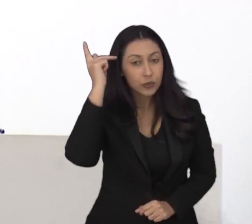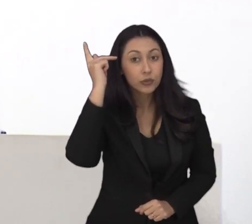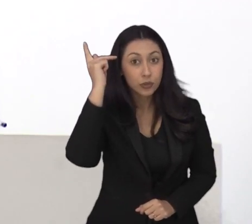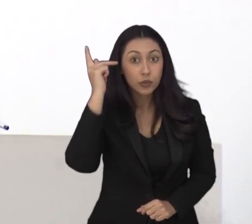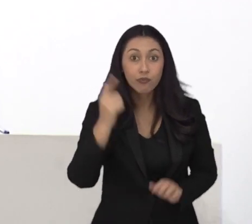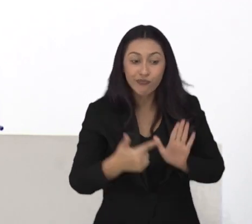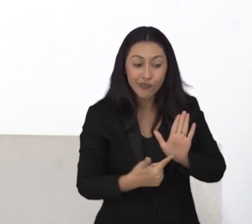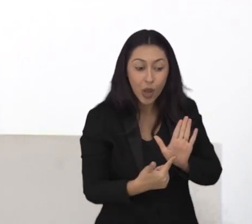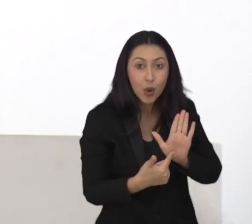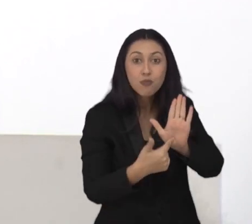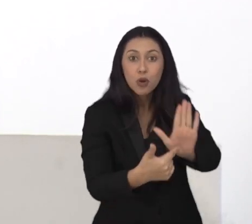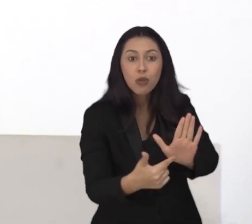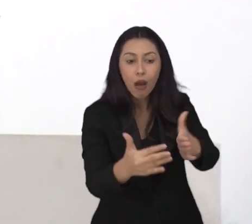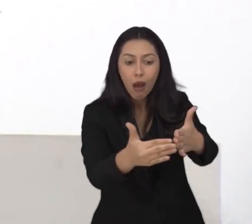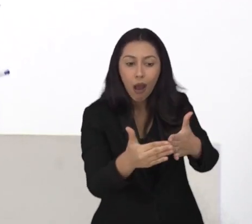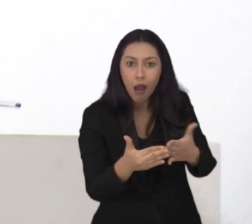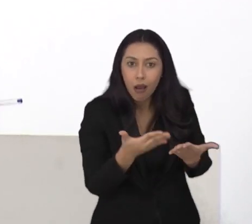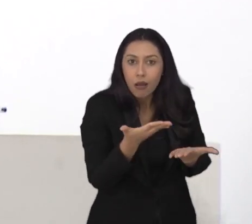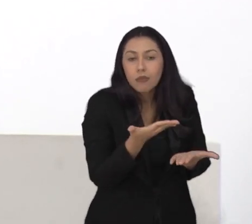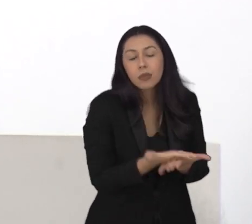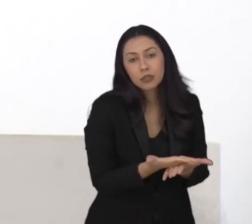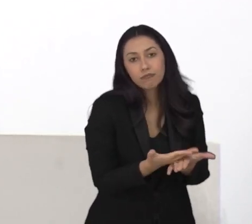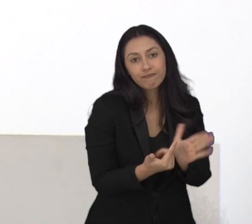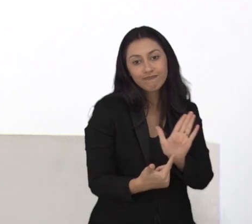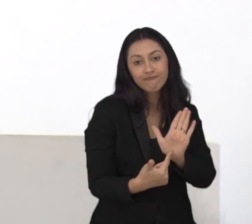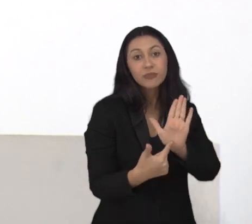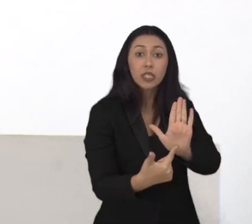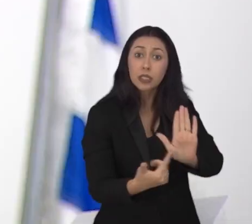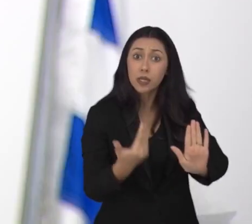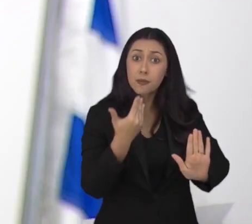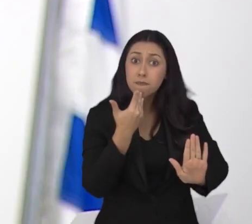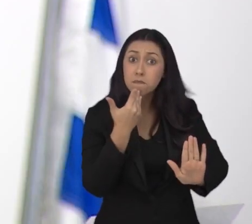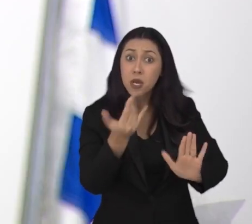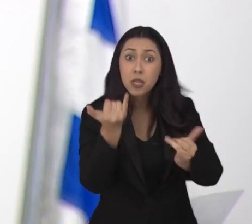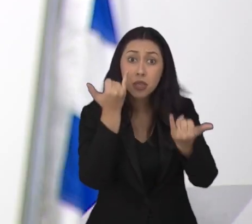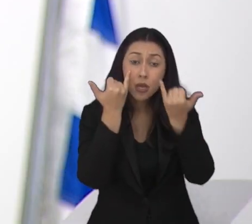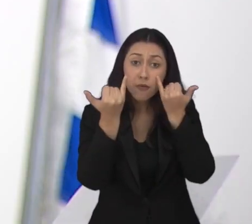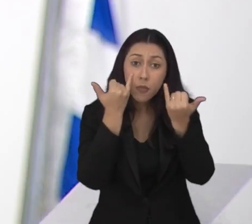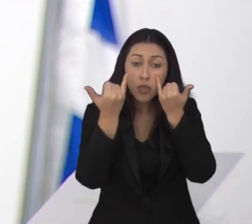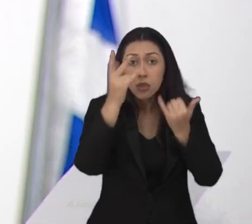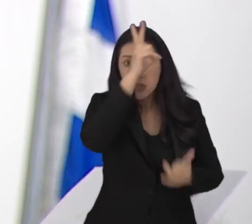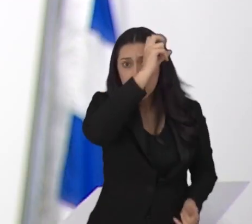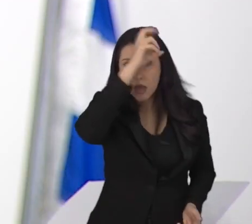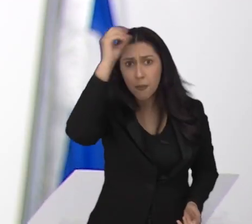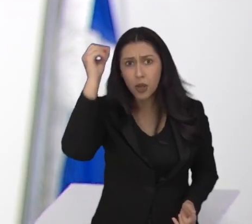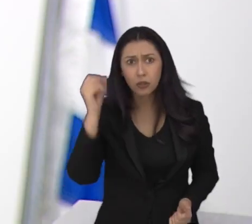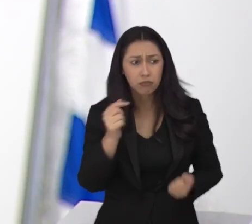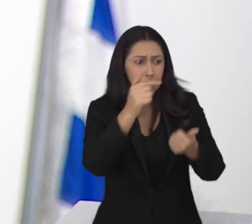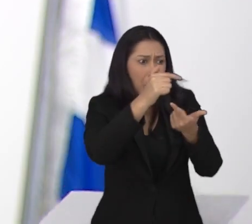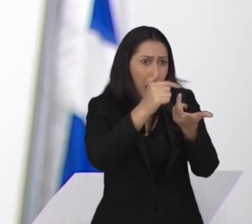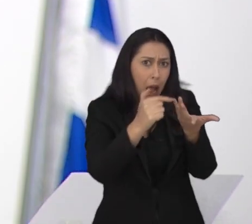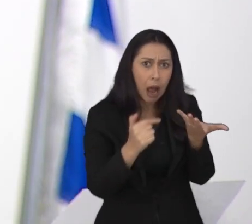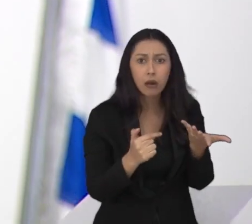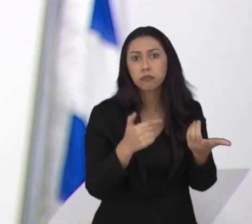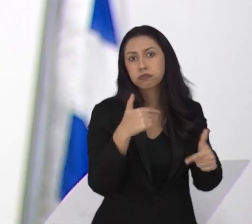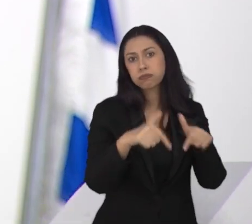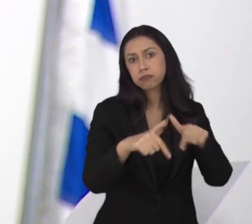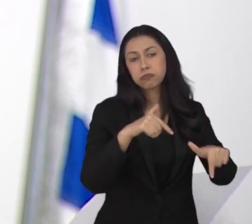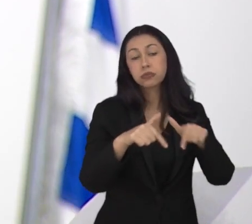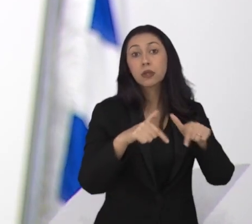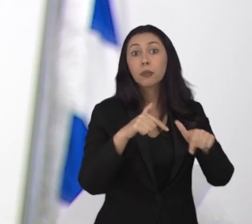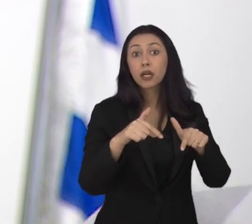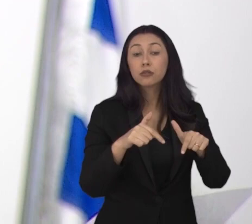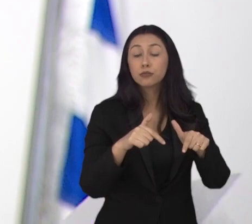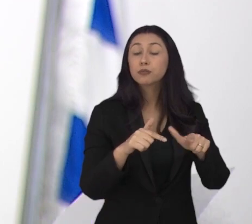Fernando Petit, destacou requerimentos apresentados por ele, que solicitam informações da Prefeitura sobre vários serviços na